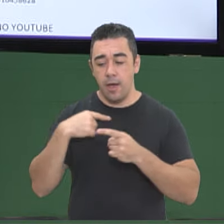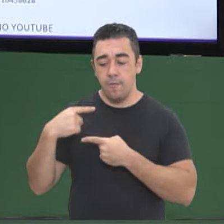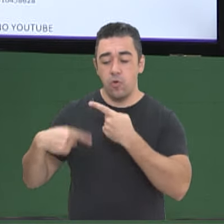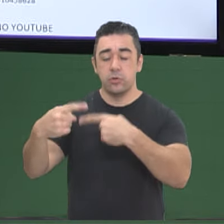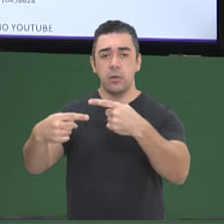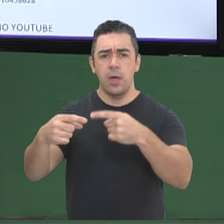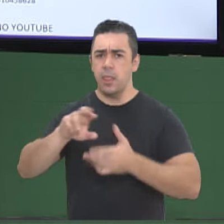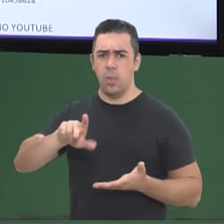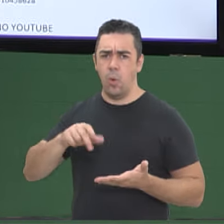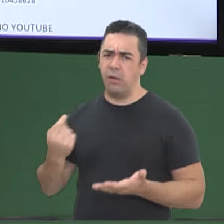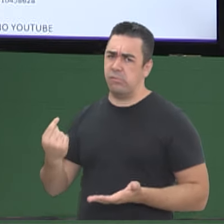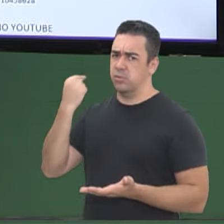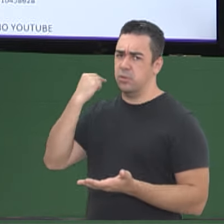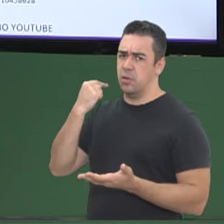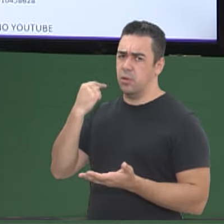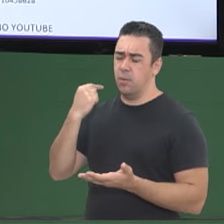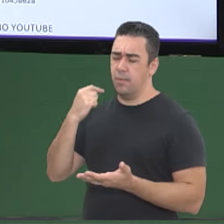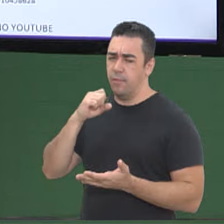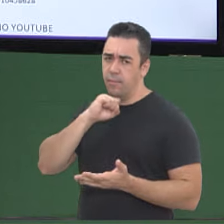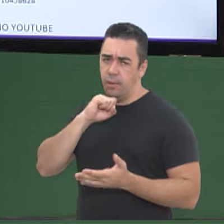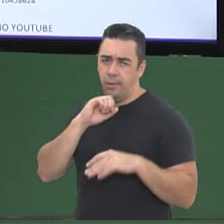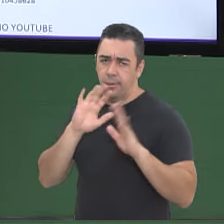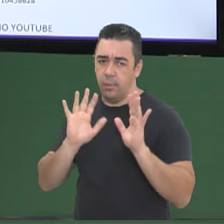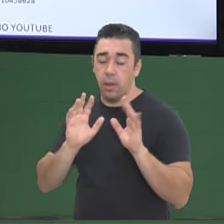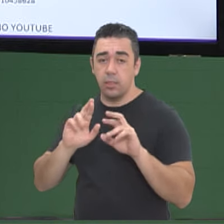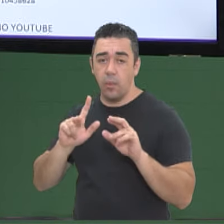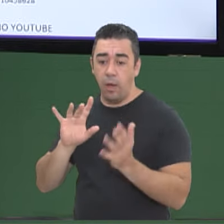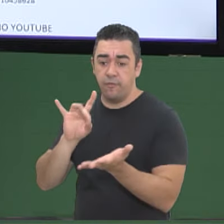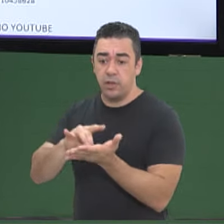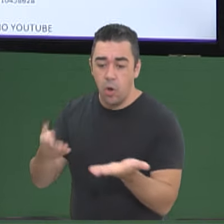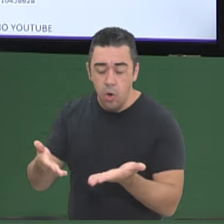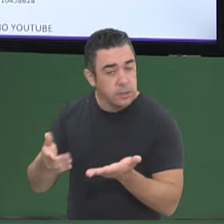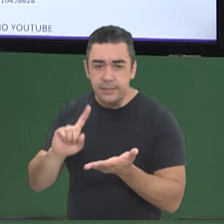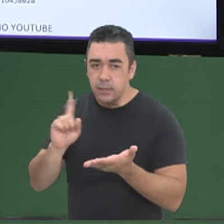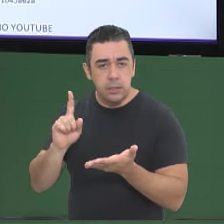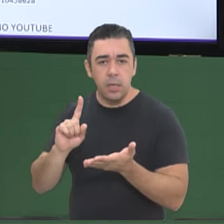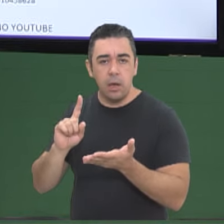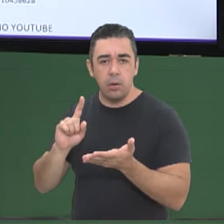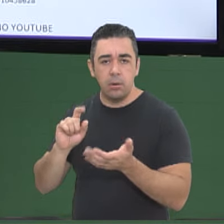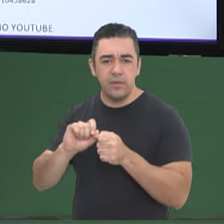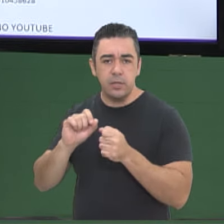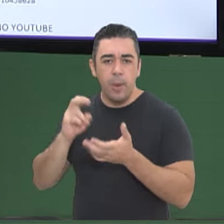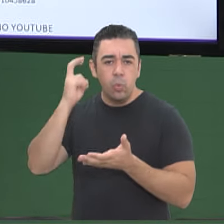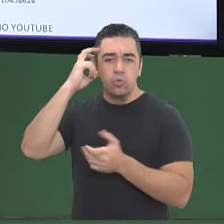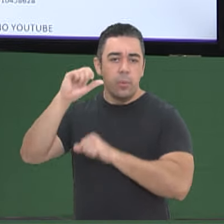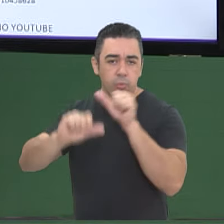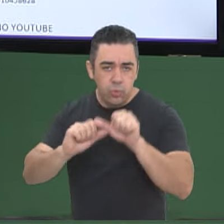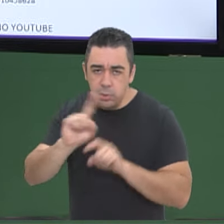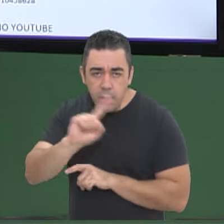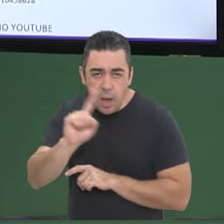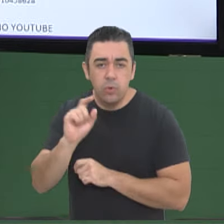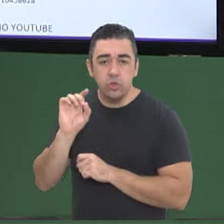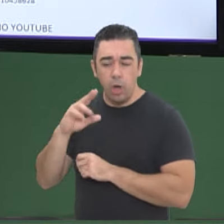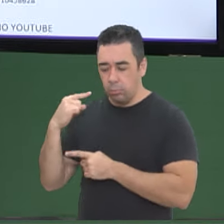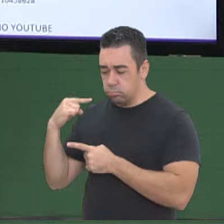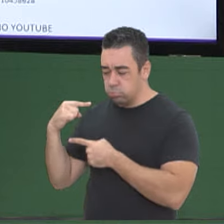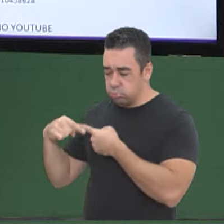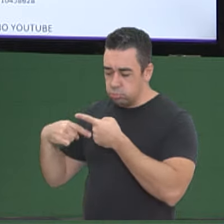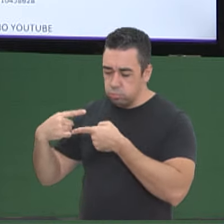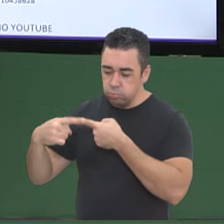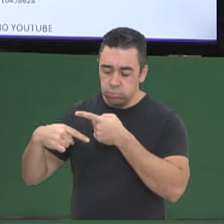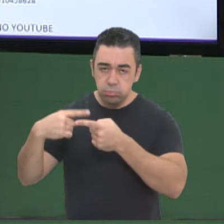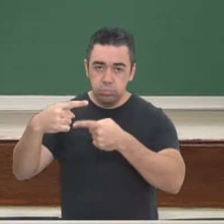era primitivo e passou a ser oficializado, foi feita uma aculturação. Não, de forma alguma. A peteca surgiu, teve